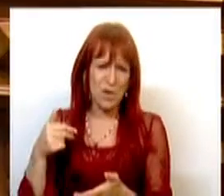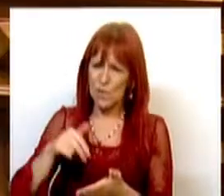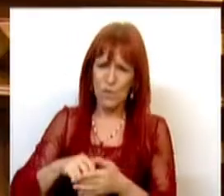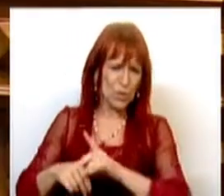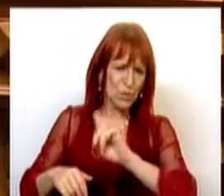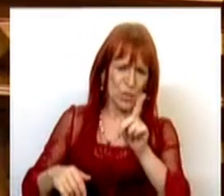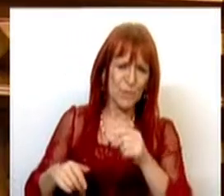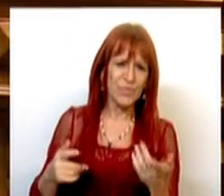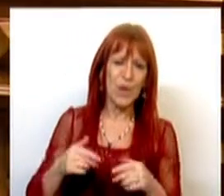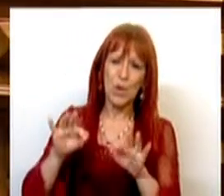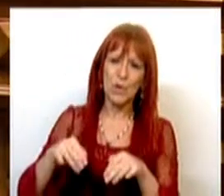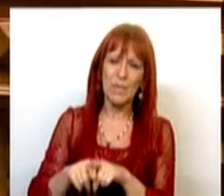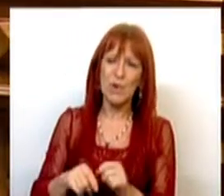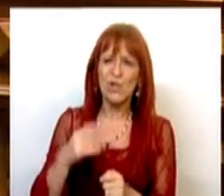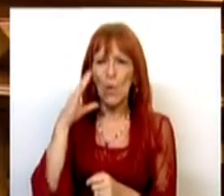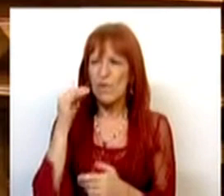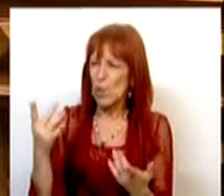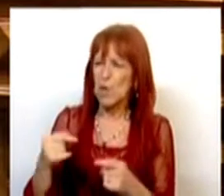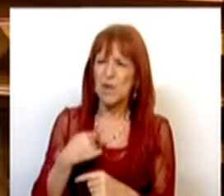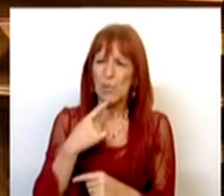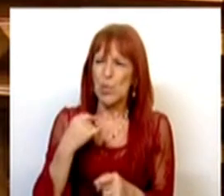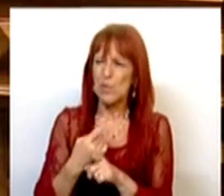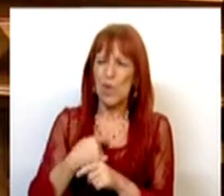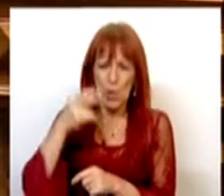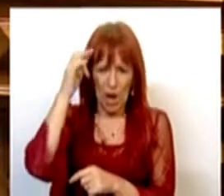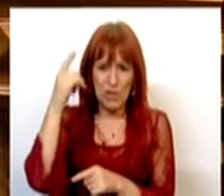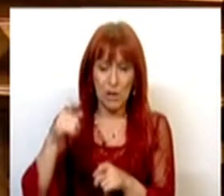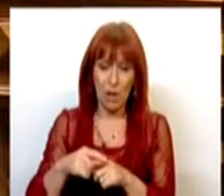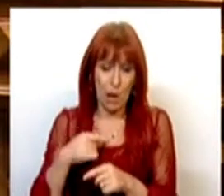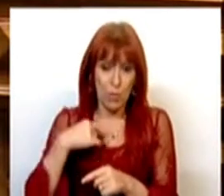aqui, terminam sempre com vergonha, perguntam sempre se há coragem.